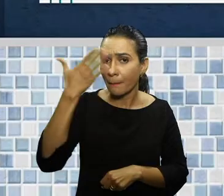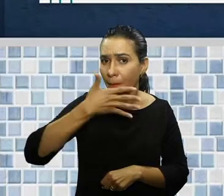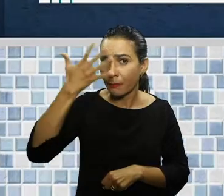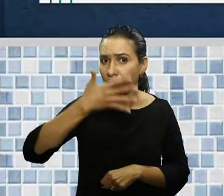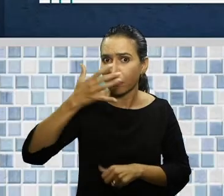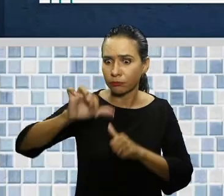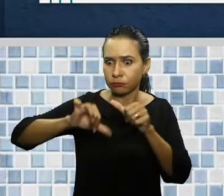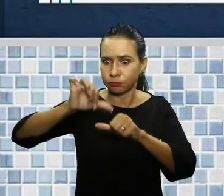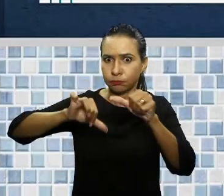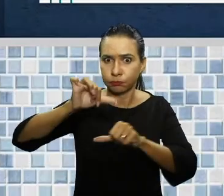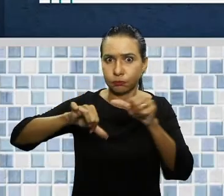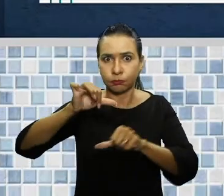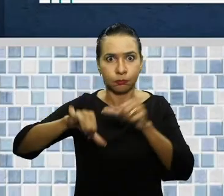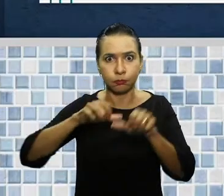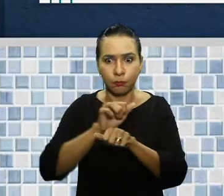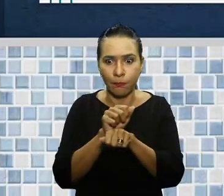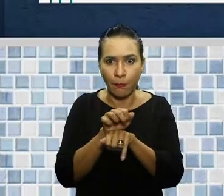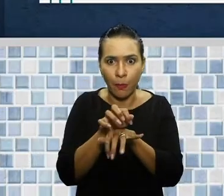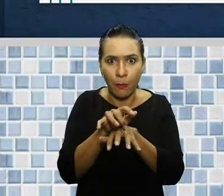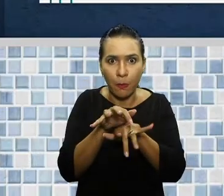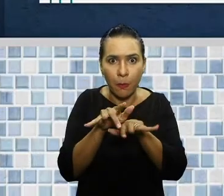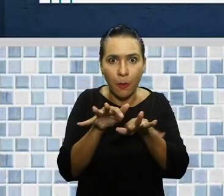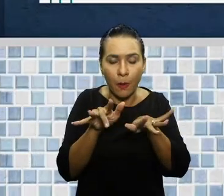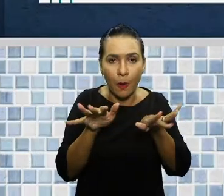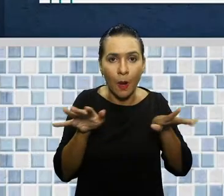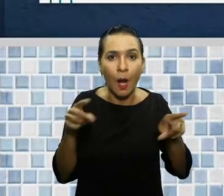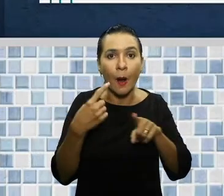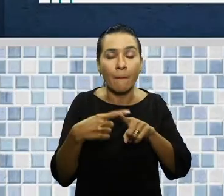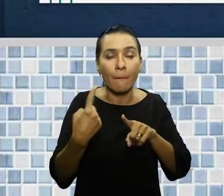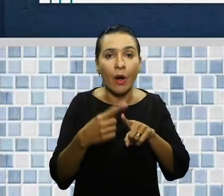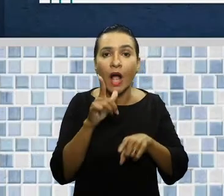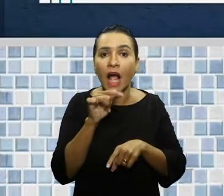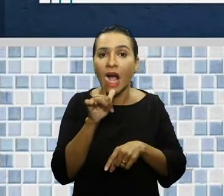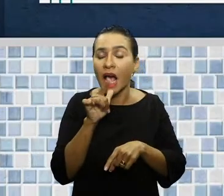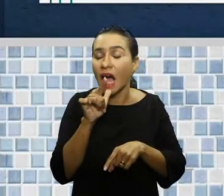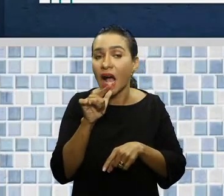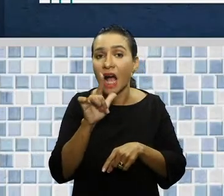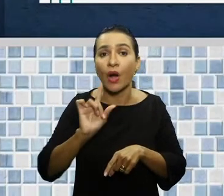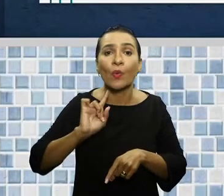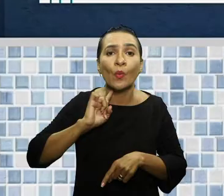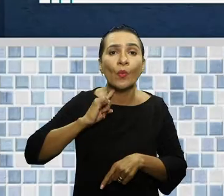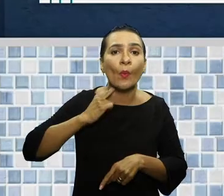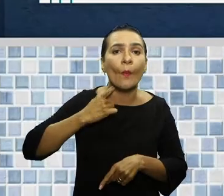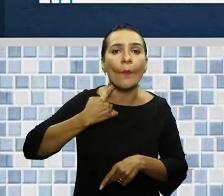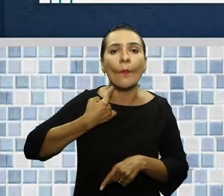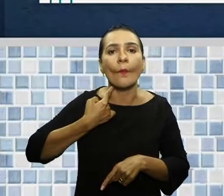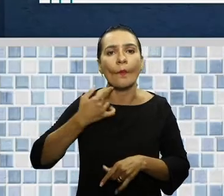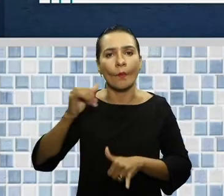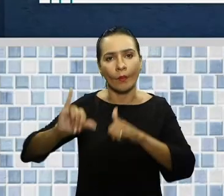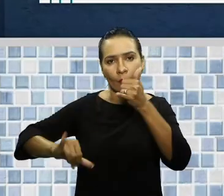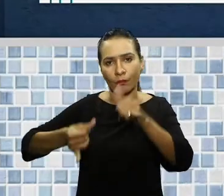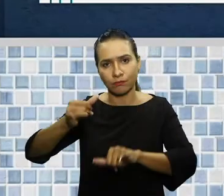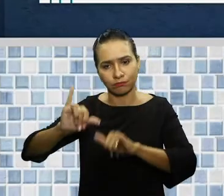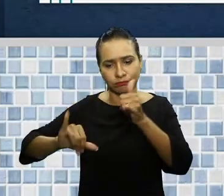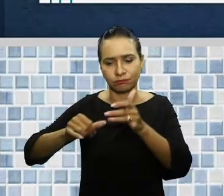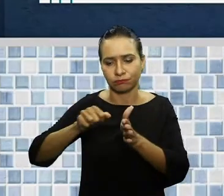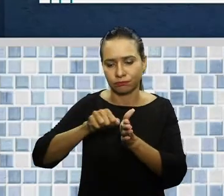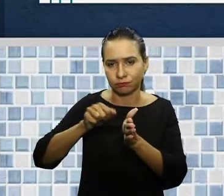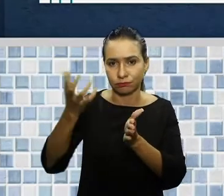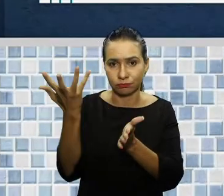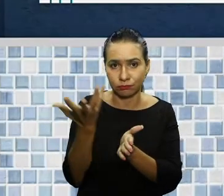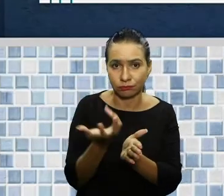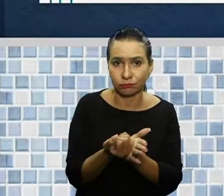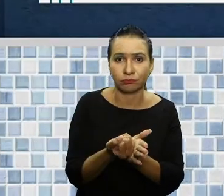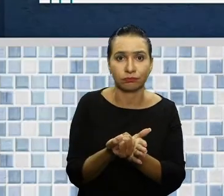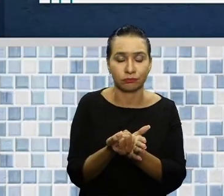proliferando exageradamente porque aquela água está muito nutrida com componentes químicos que terminaram